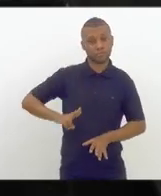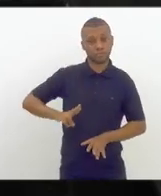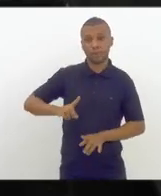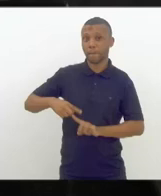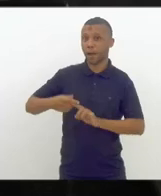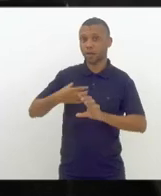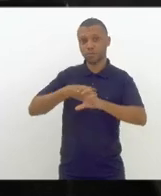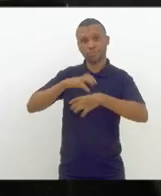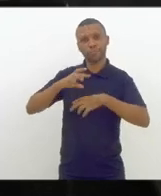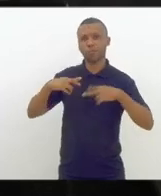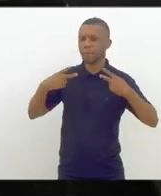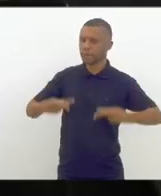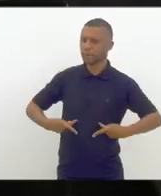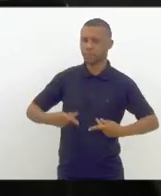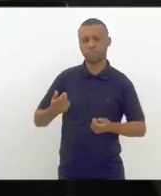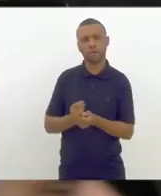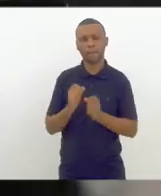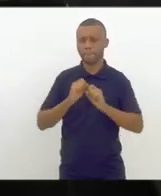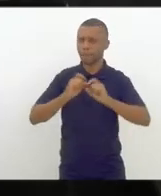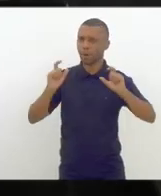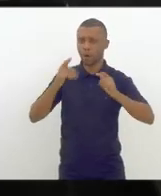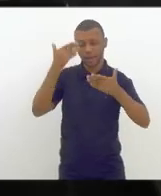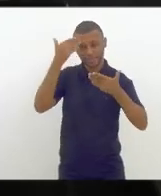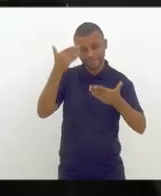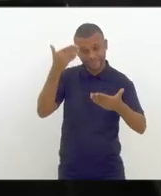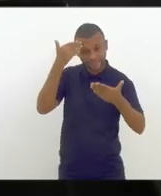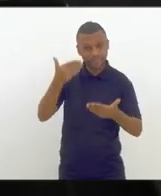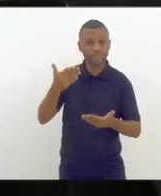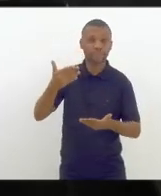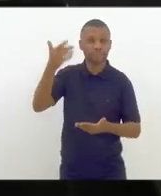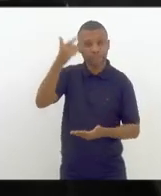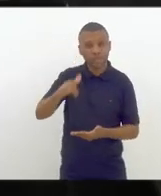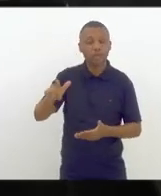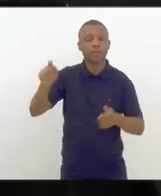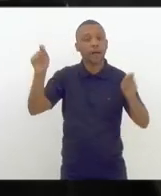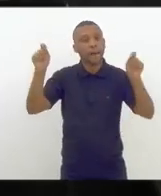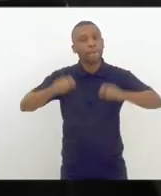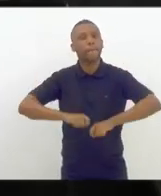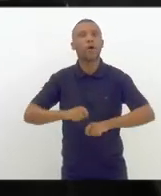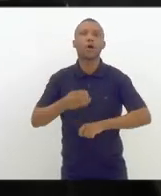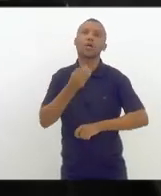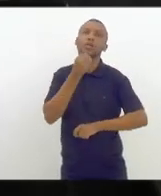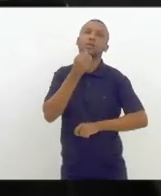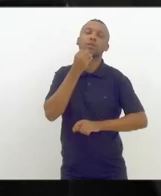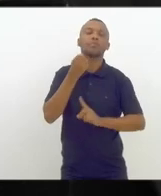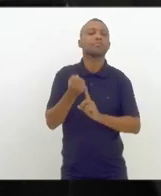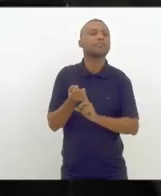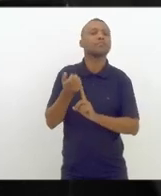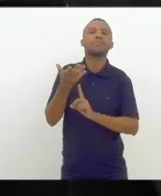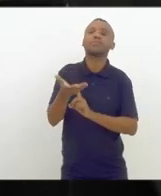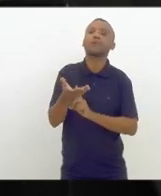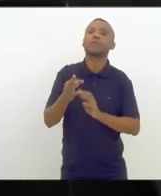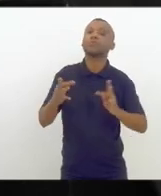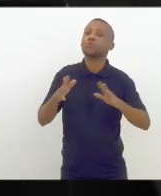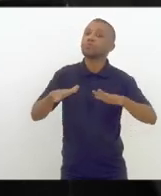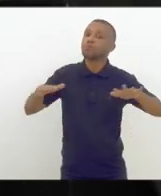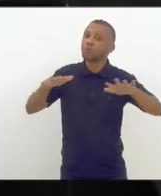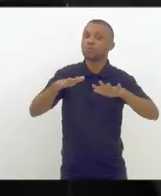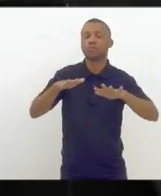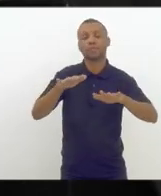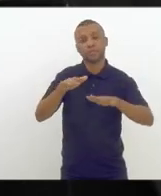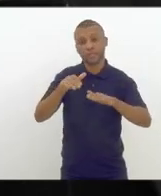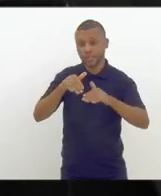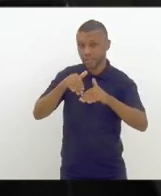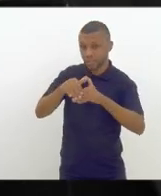humanismo. É um chamamento que faço, agradecendo mais uma vez a possibilidade de manifestar e conclamando todos e todas para que daqui até